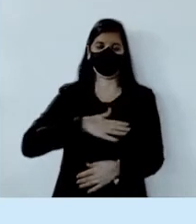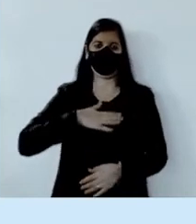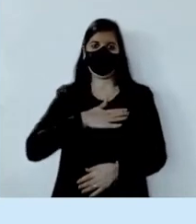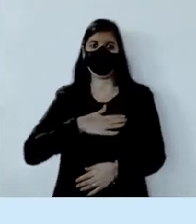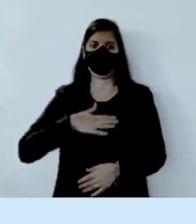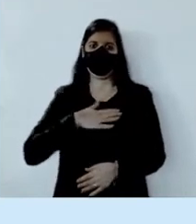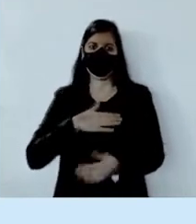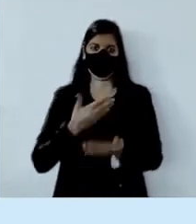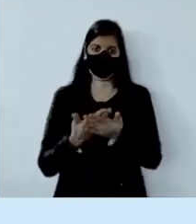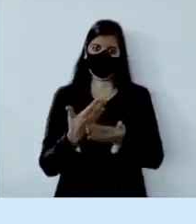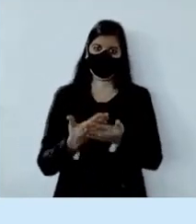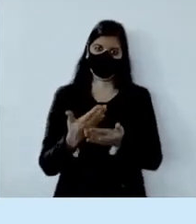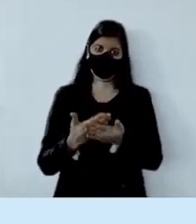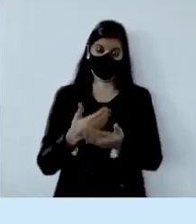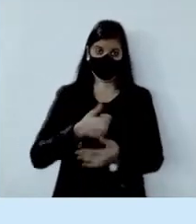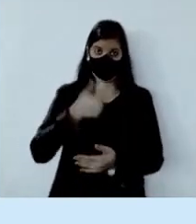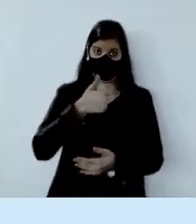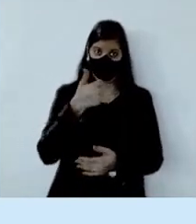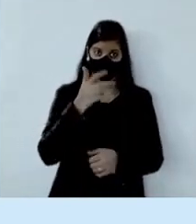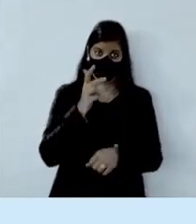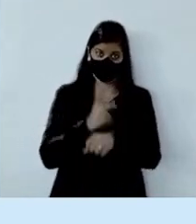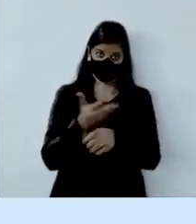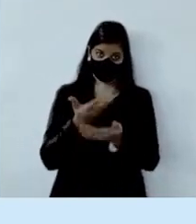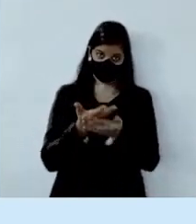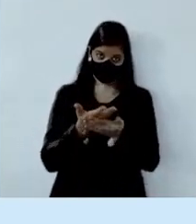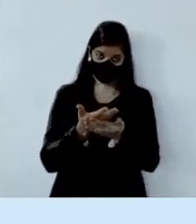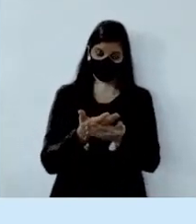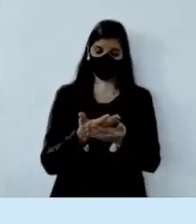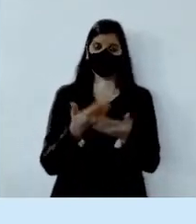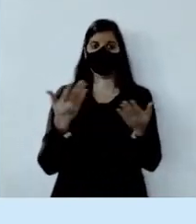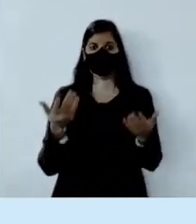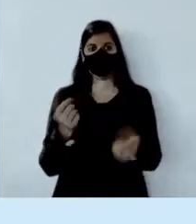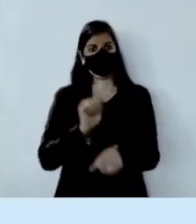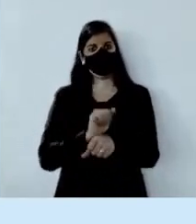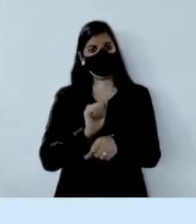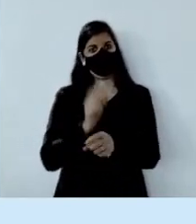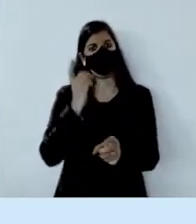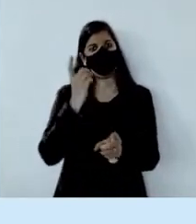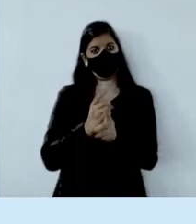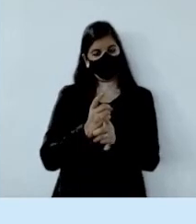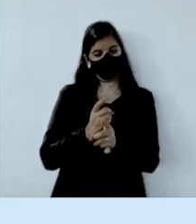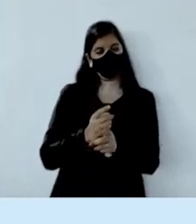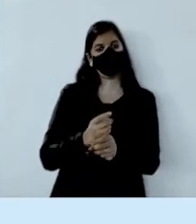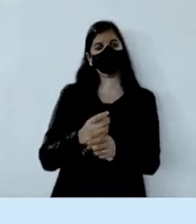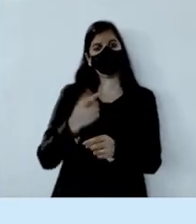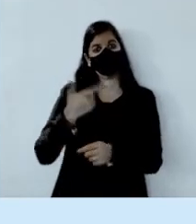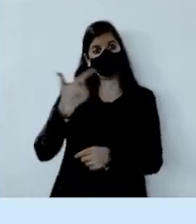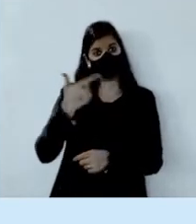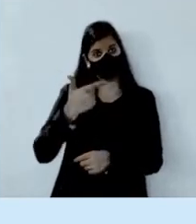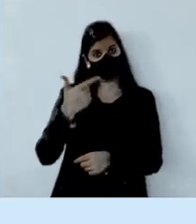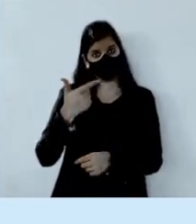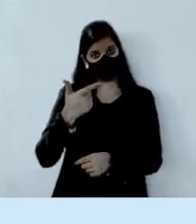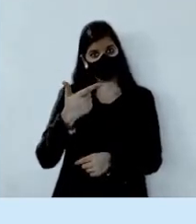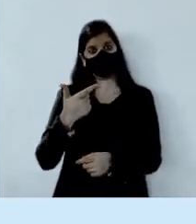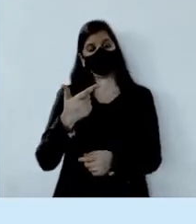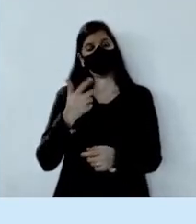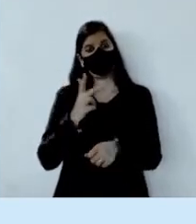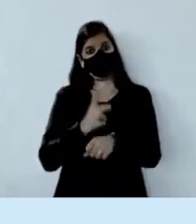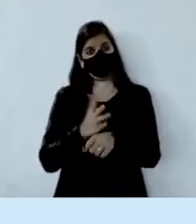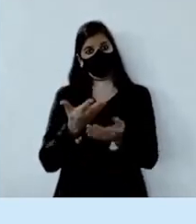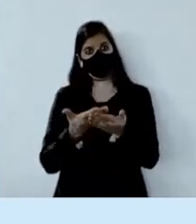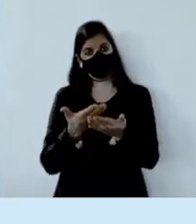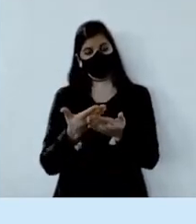né, da nossa primeira videoaula de maquetes. Espero encontrar com vocês na nossa segunda